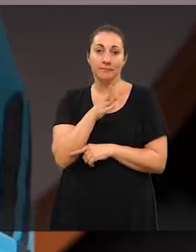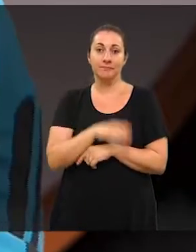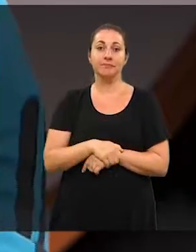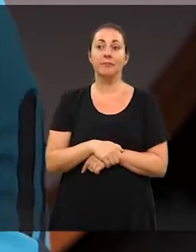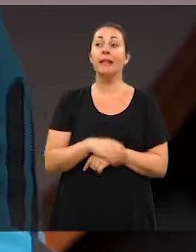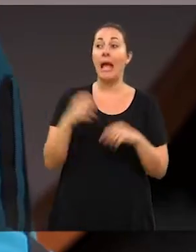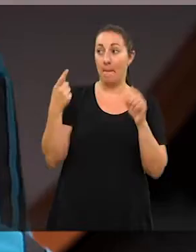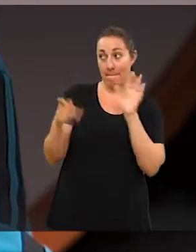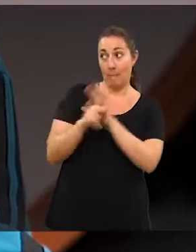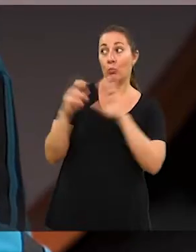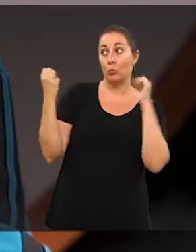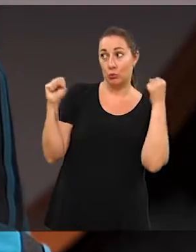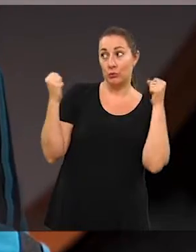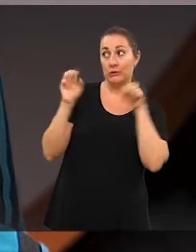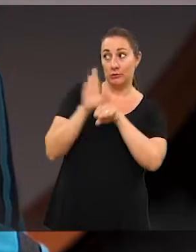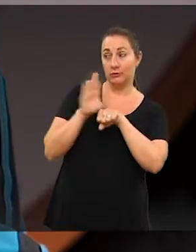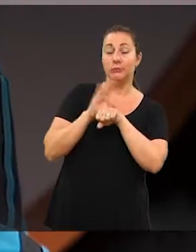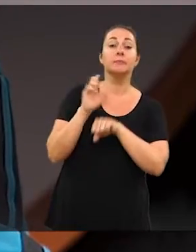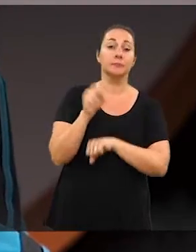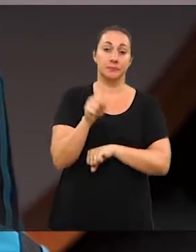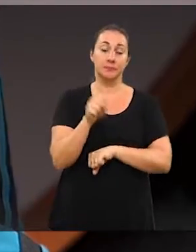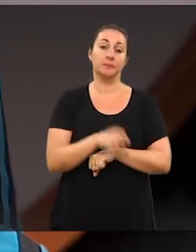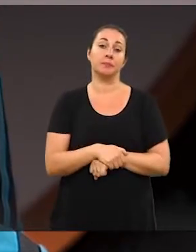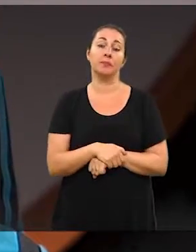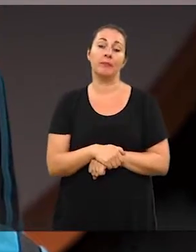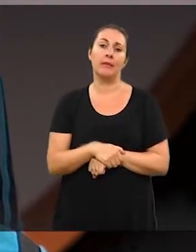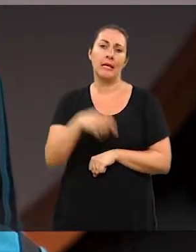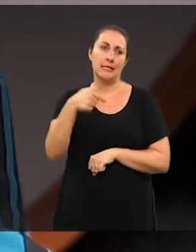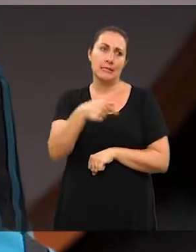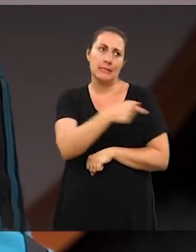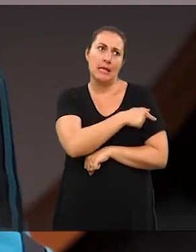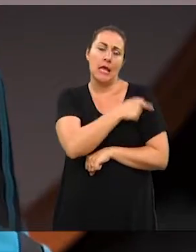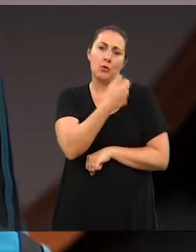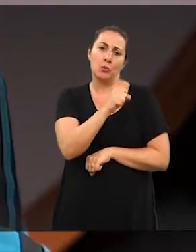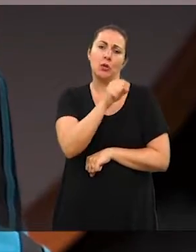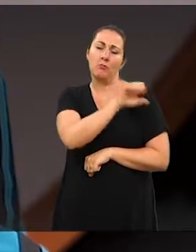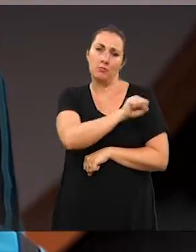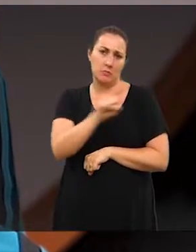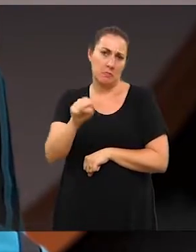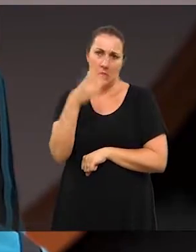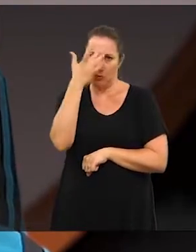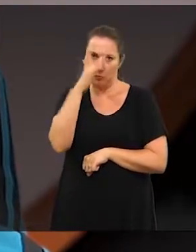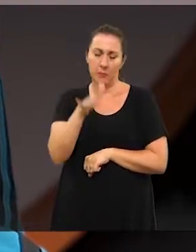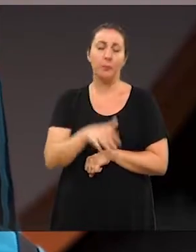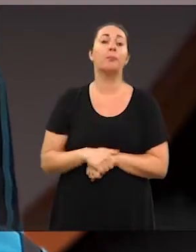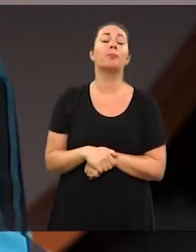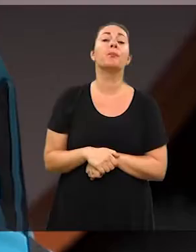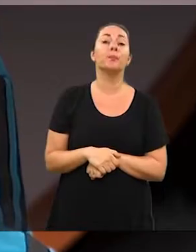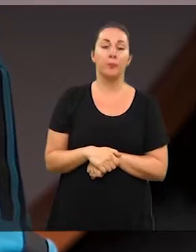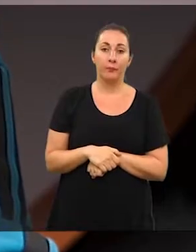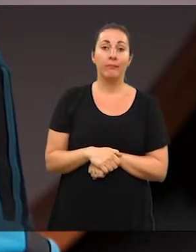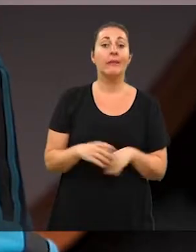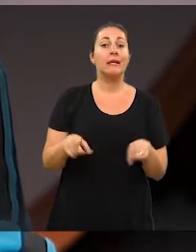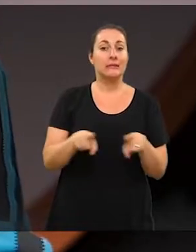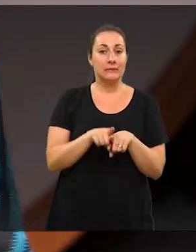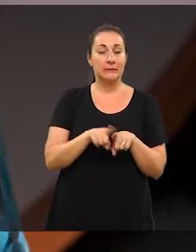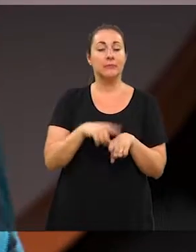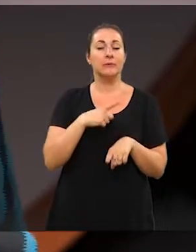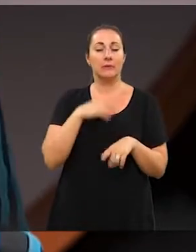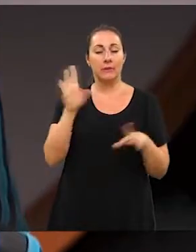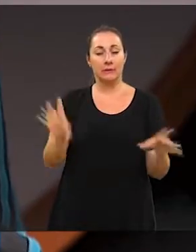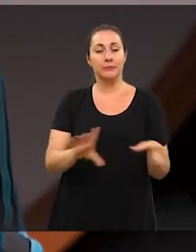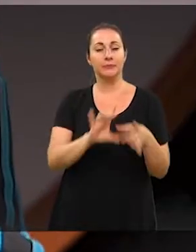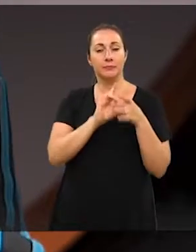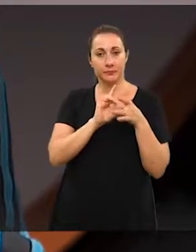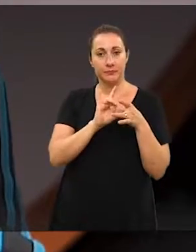né? universitários de educação física. Os universitários de educação física do sétimo, oitavo semestre. Né? Temos também